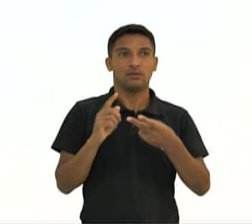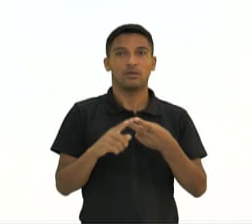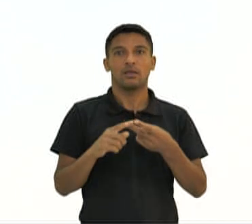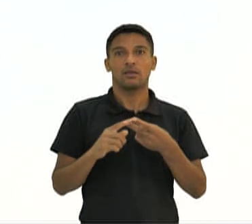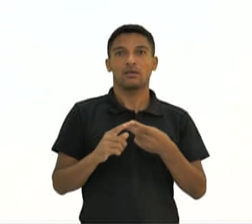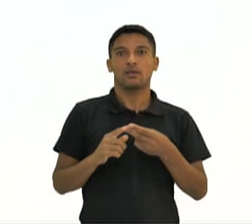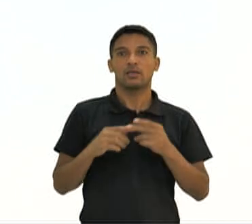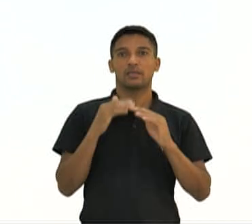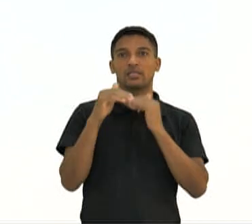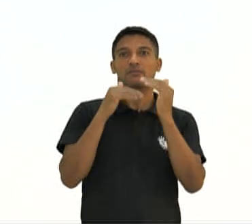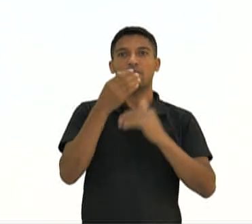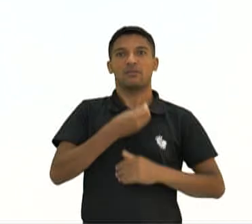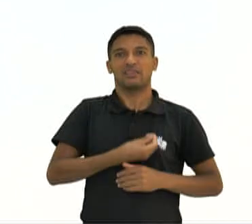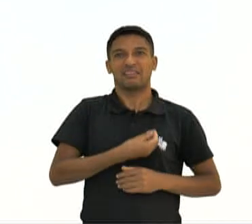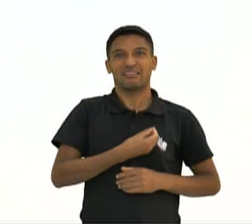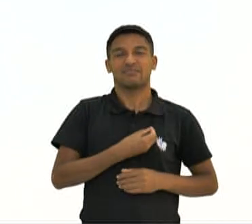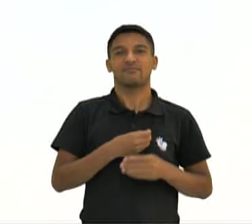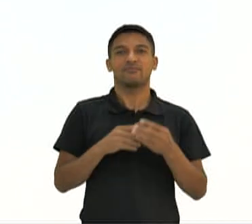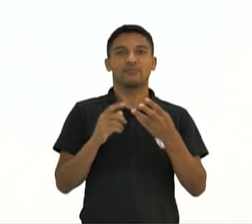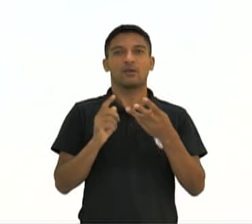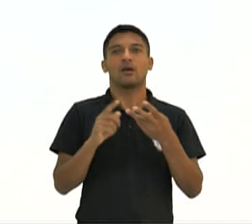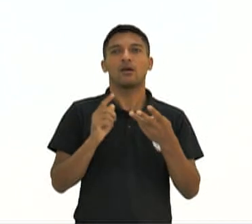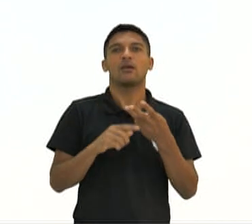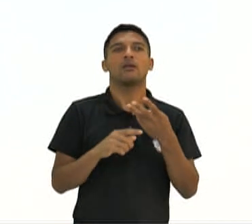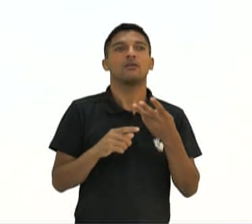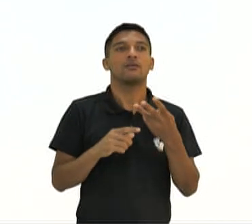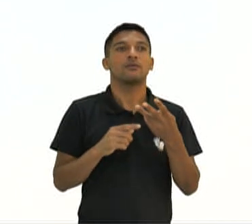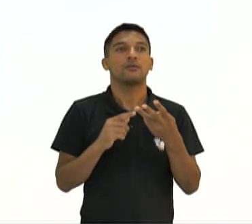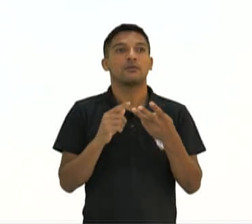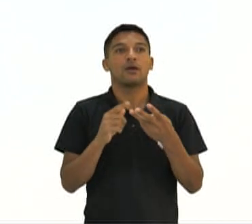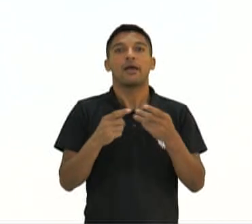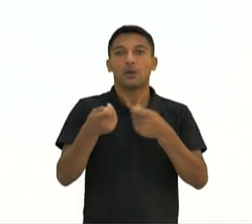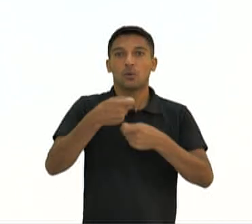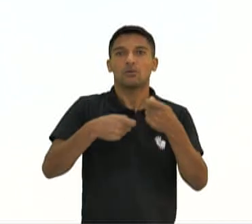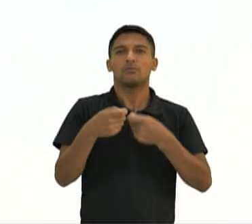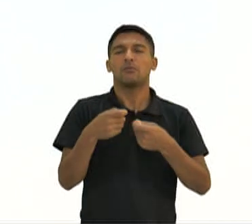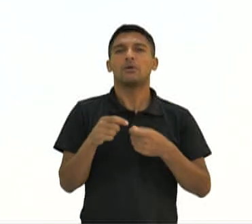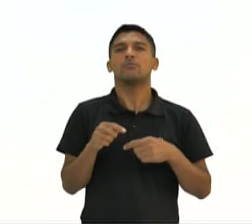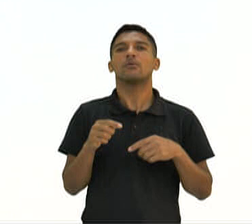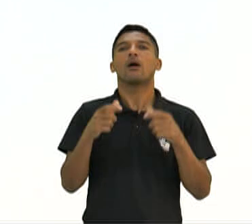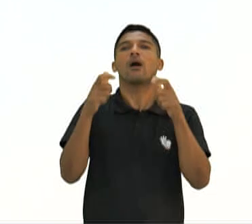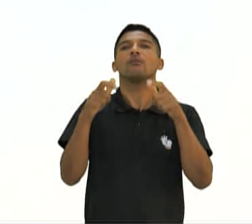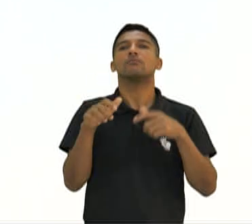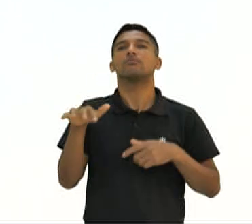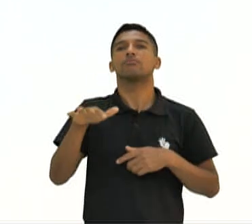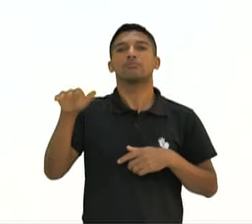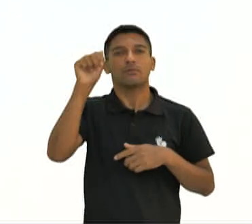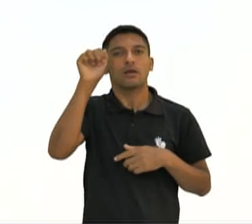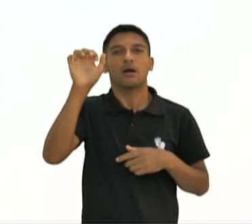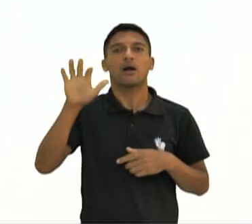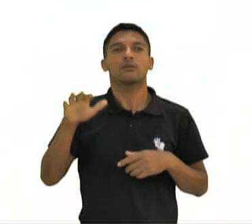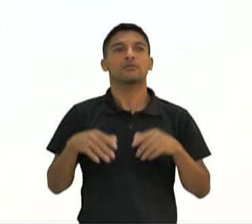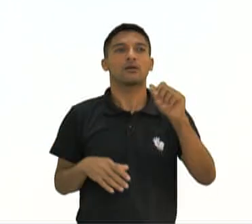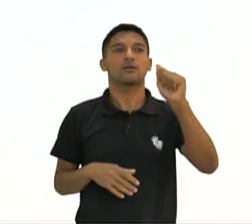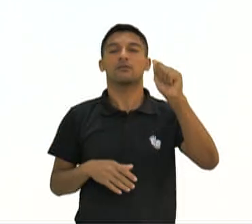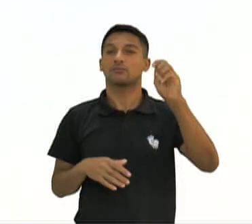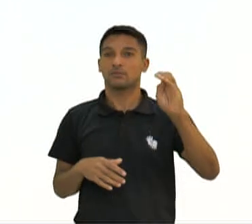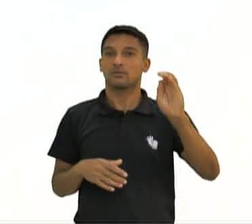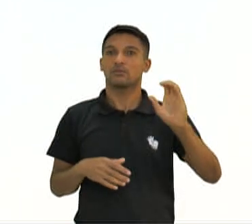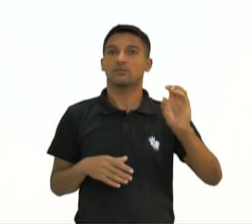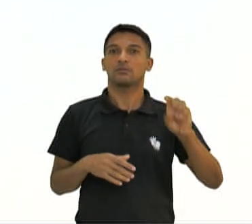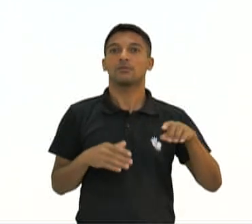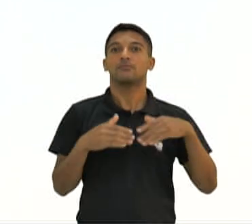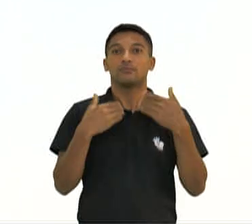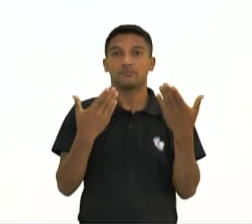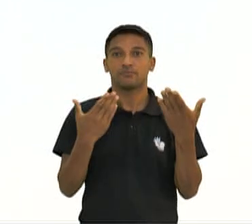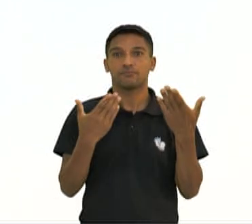Ásia Central, letra A, Ásia Setentrional, letra B, Ásia Meridional, letra C, ou Oriente Médio, letra D. Mais um